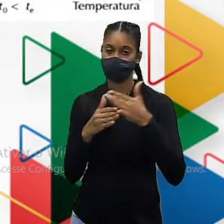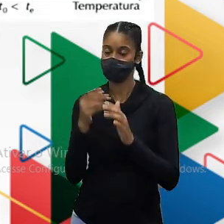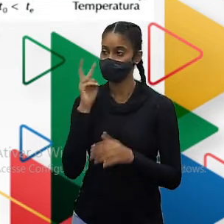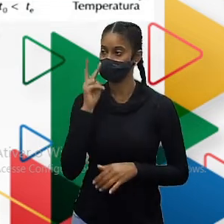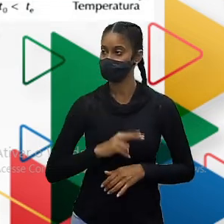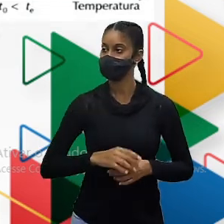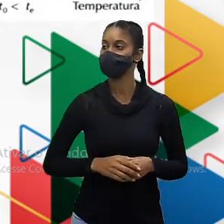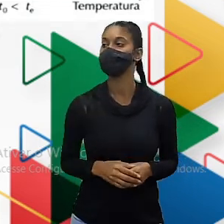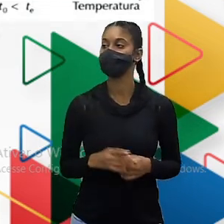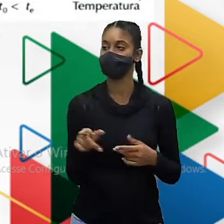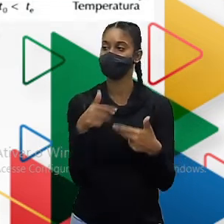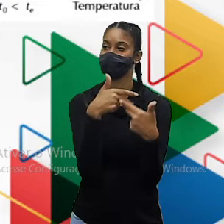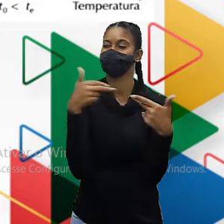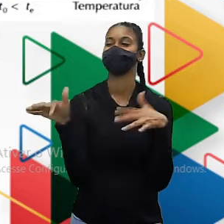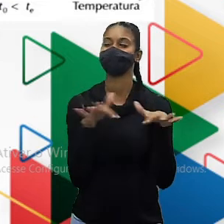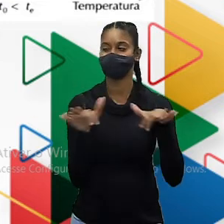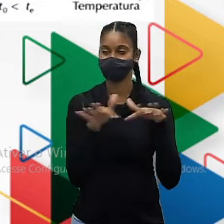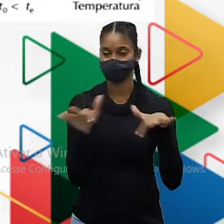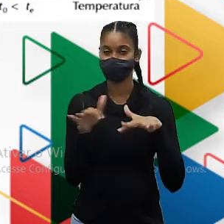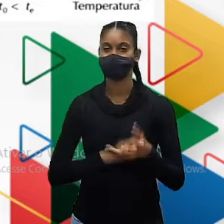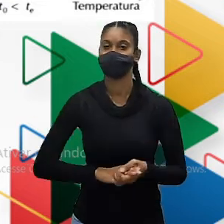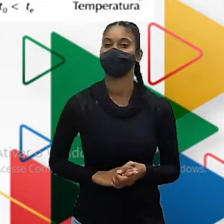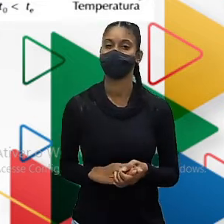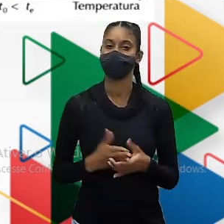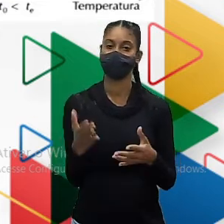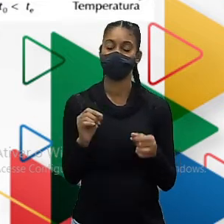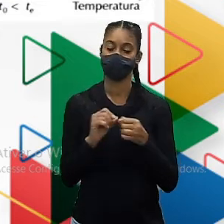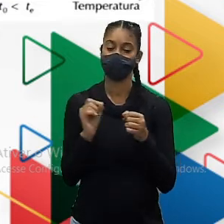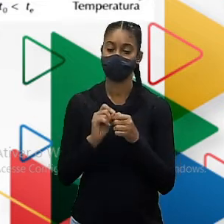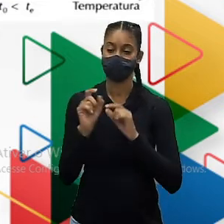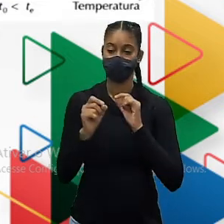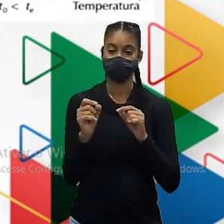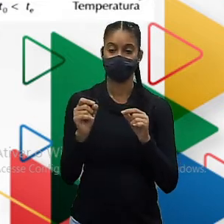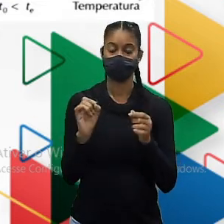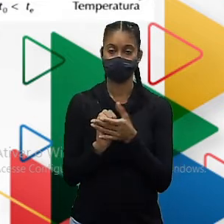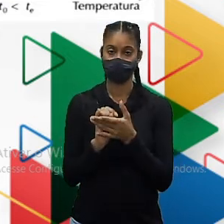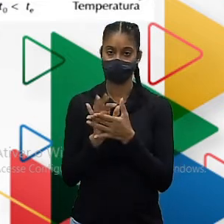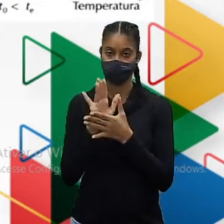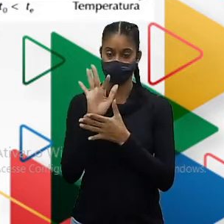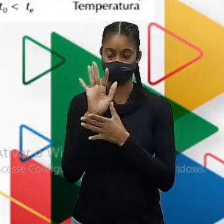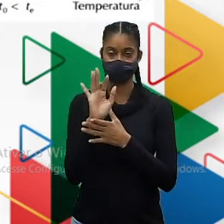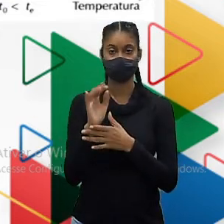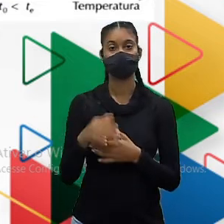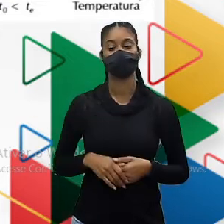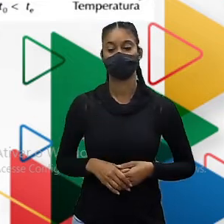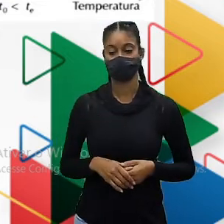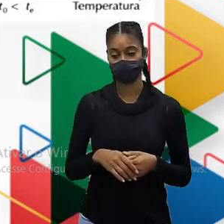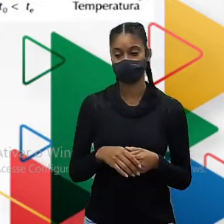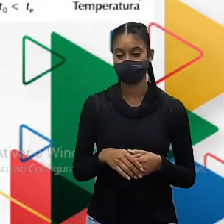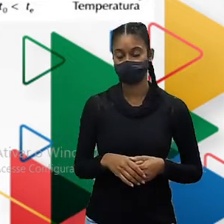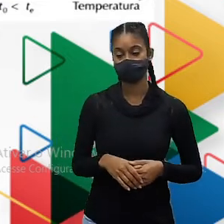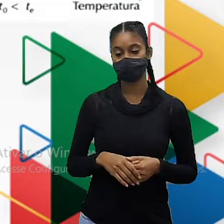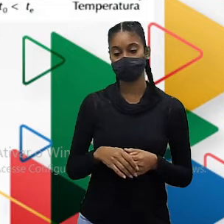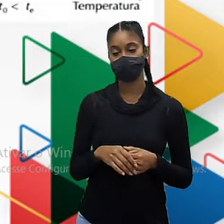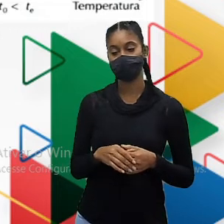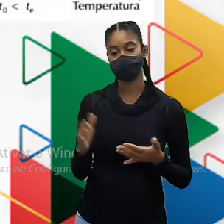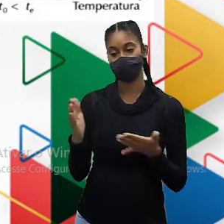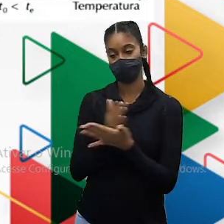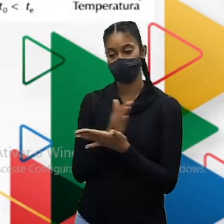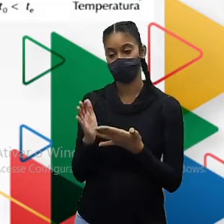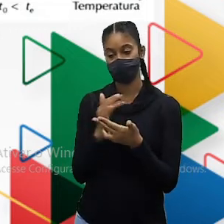o solvente vai se movimentando, tentando escapar e virar vapor. Nessa tentativa de escapar,